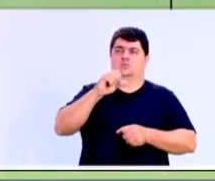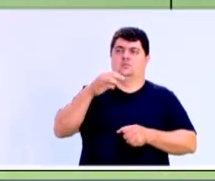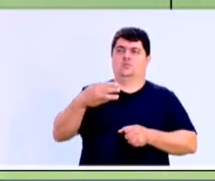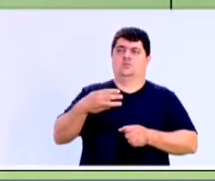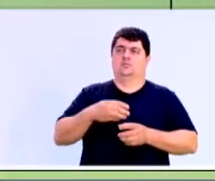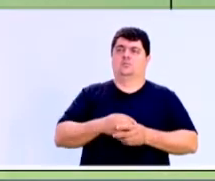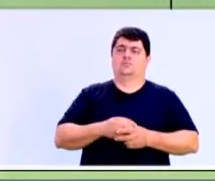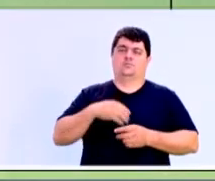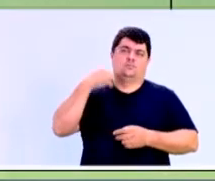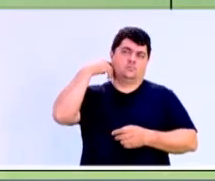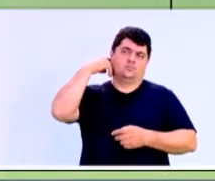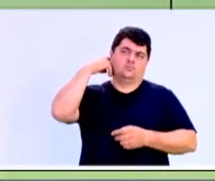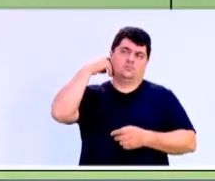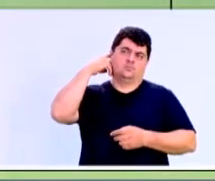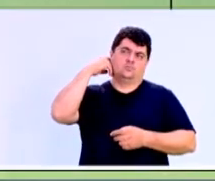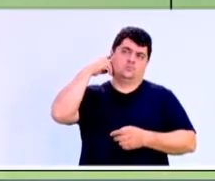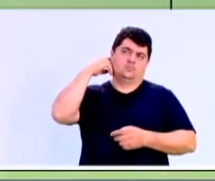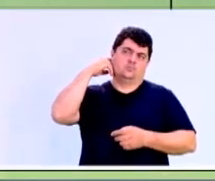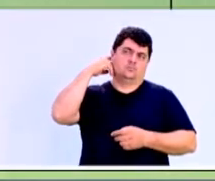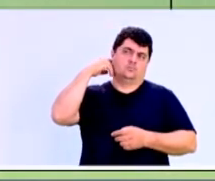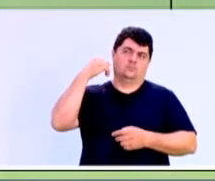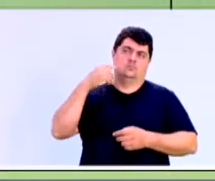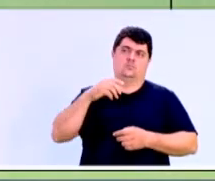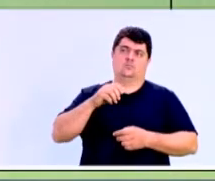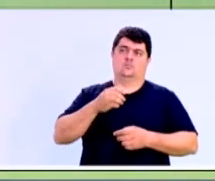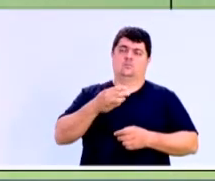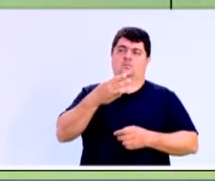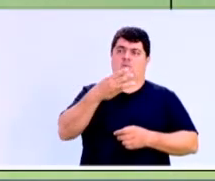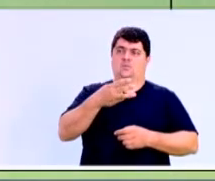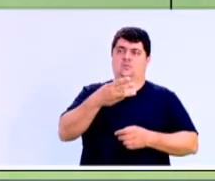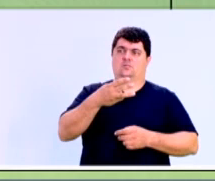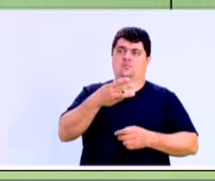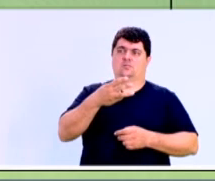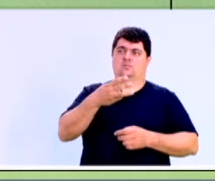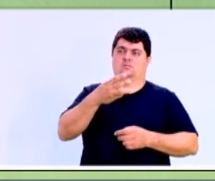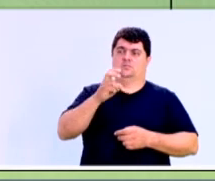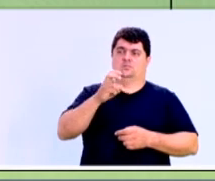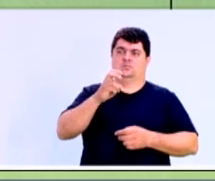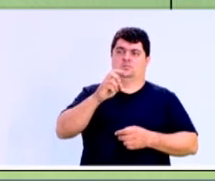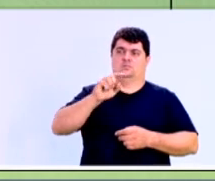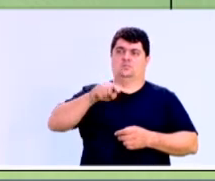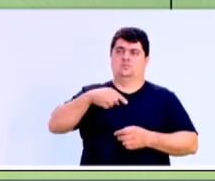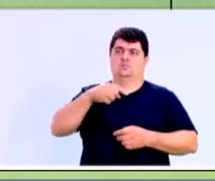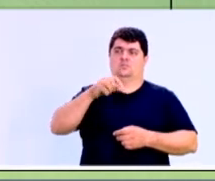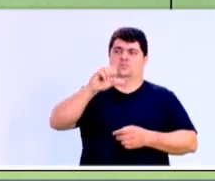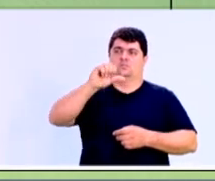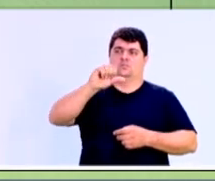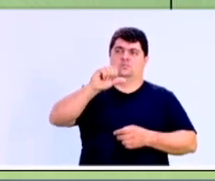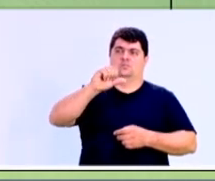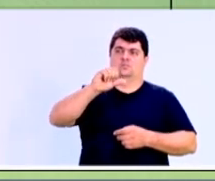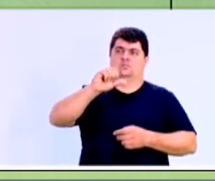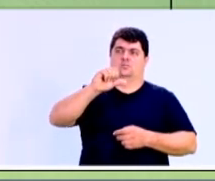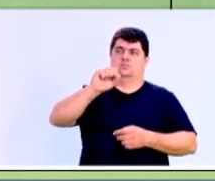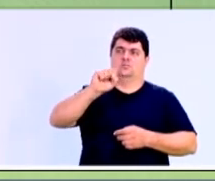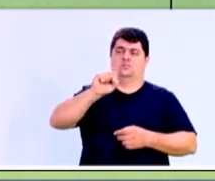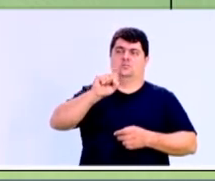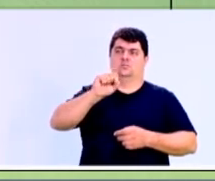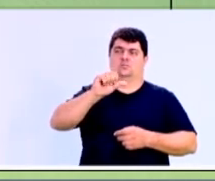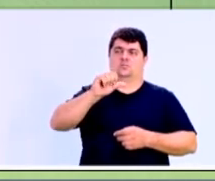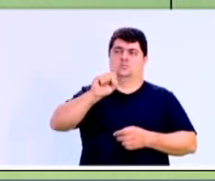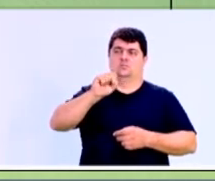11,93. Então, PMRE é igual a 35, quanto? 35 e 28?